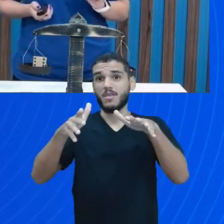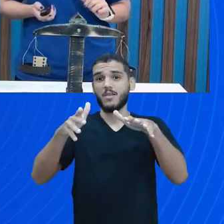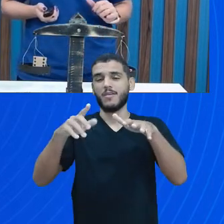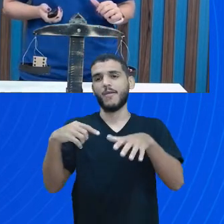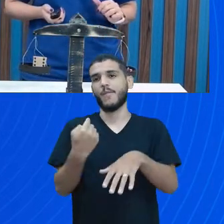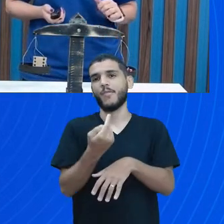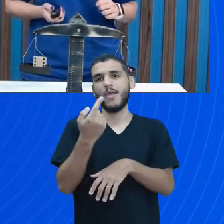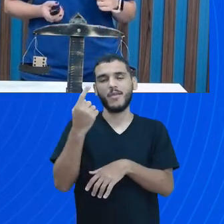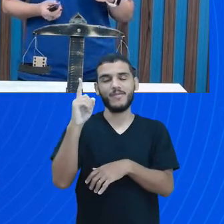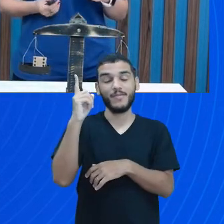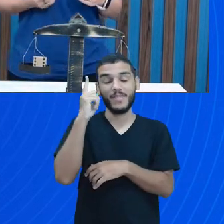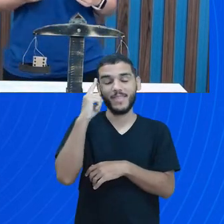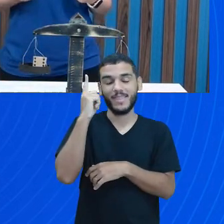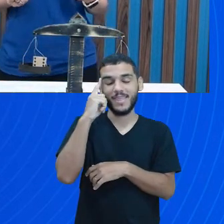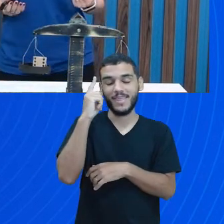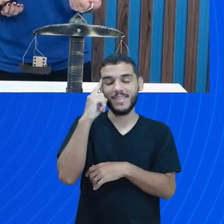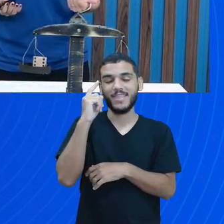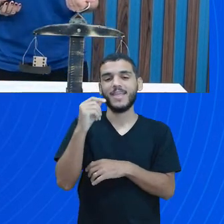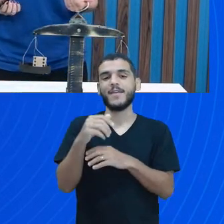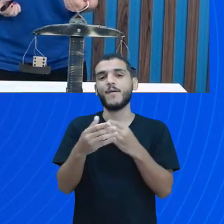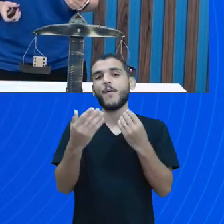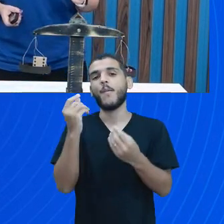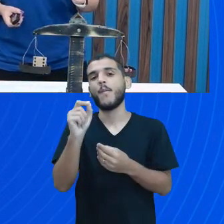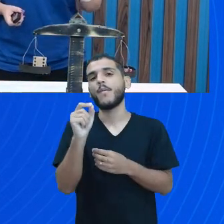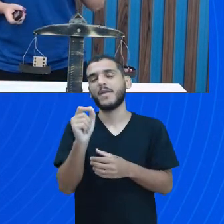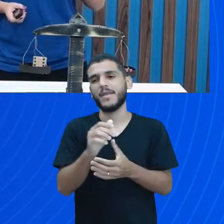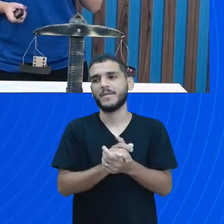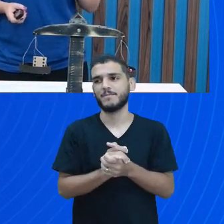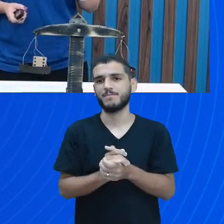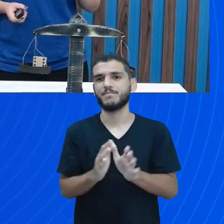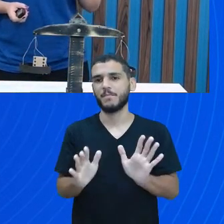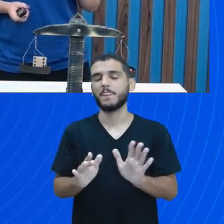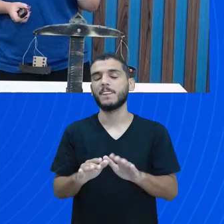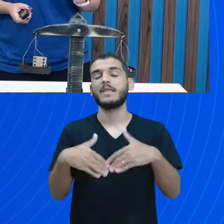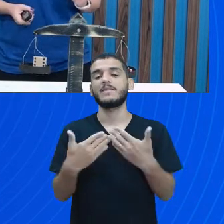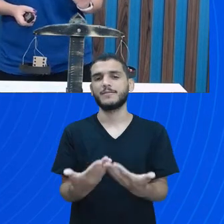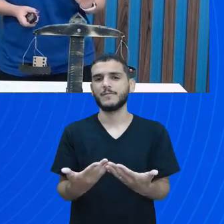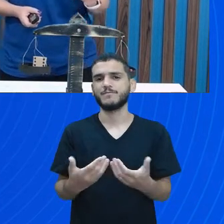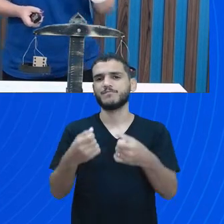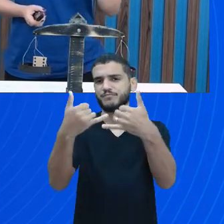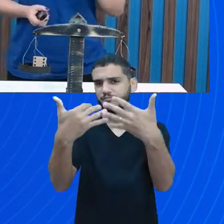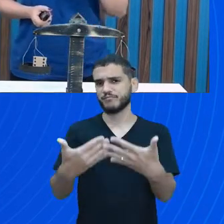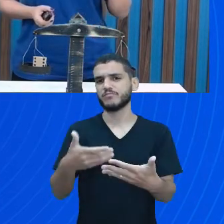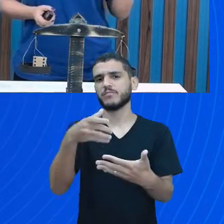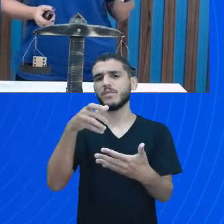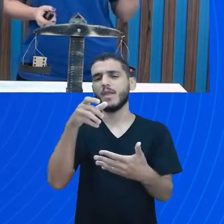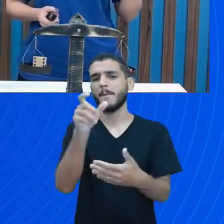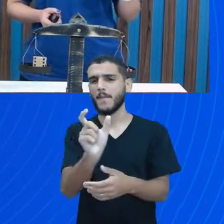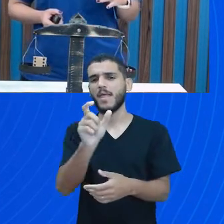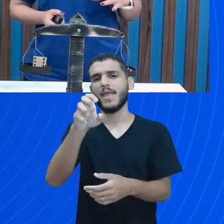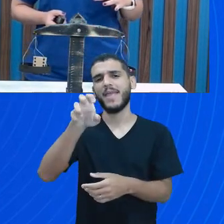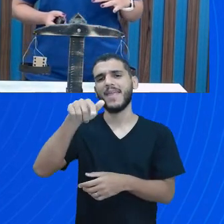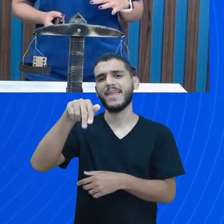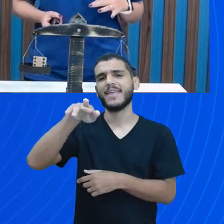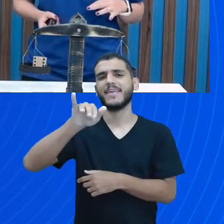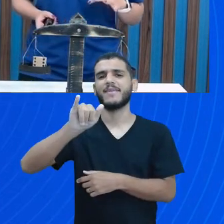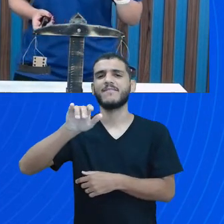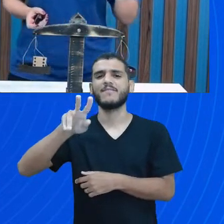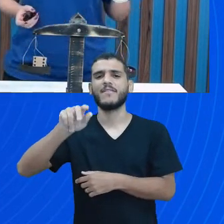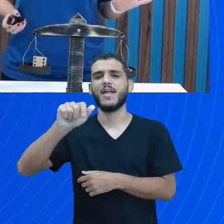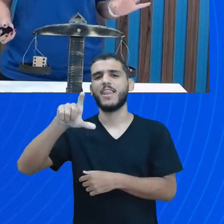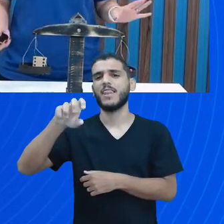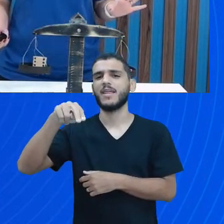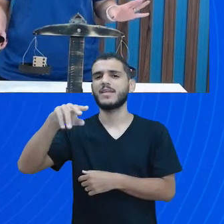na nossa mesa. Quando a gente está falando de equivalência, a gente está falando de relação de igualdade entre dois membros.